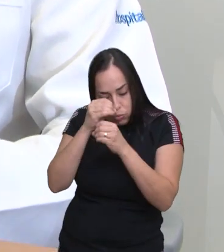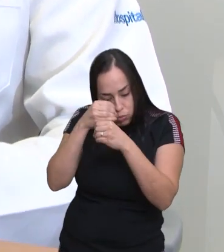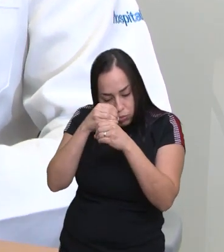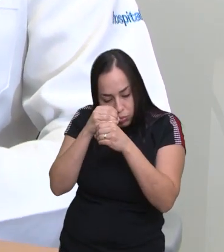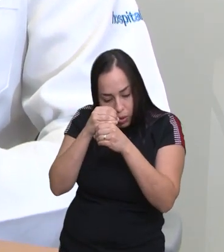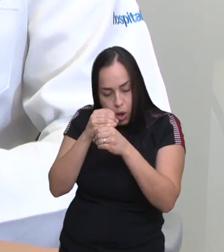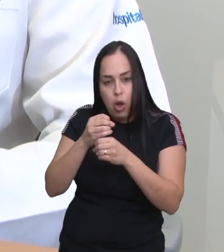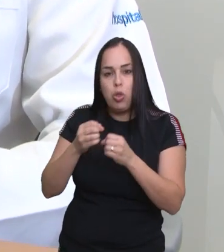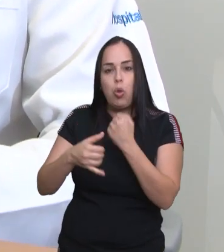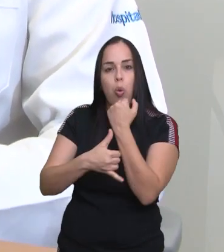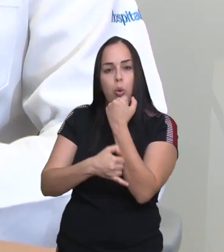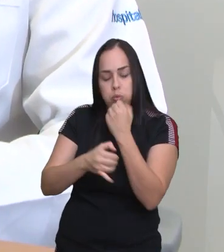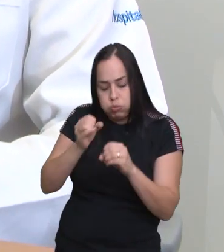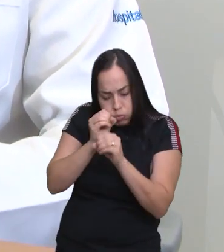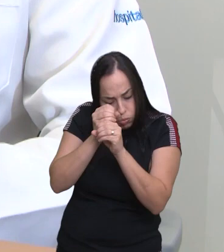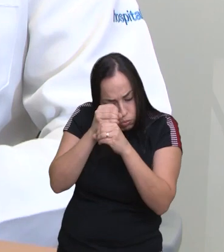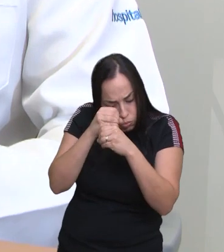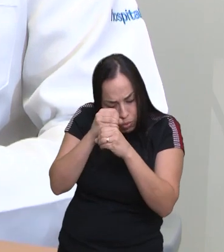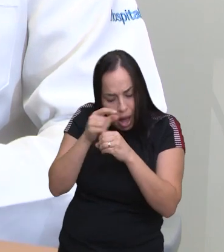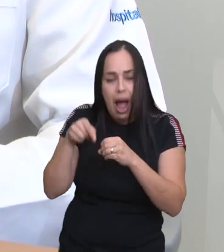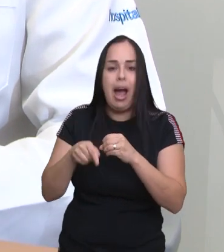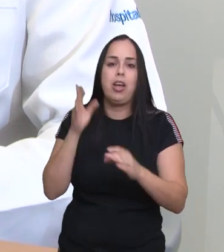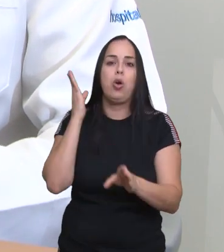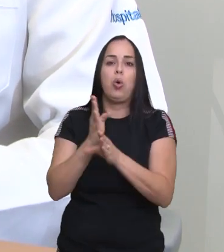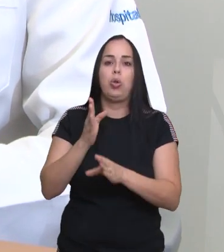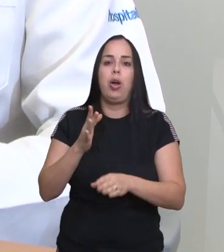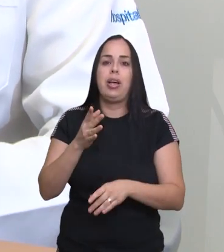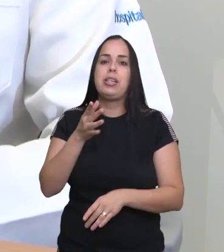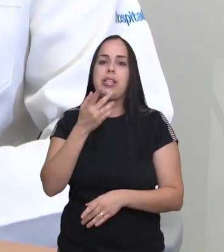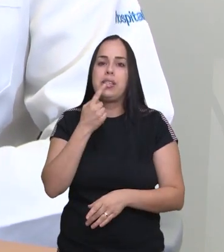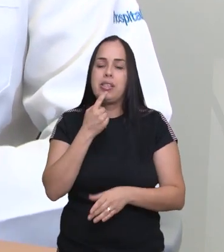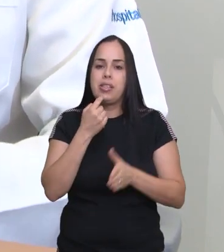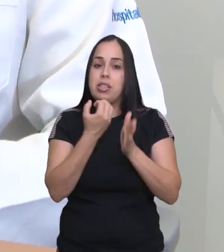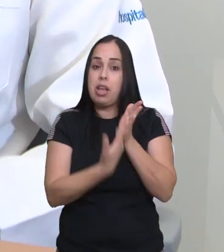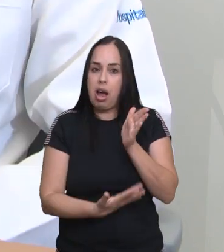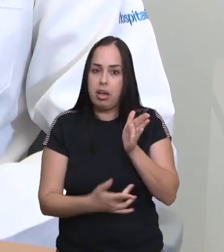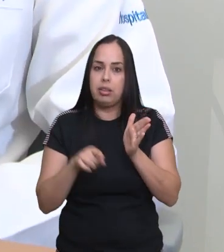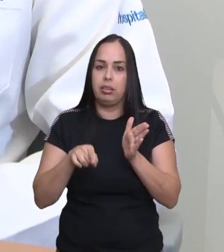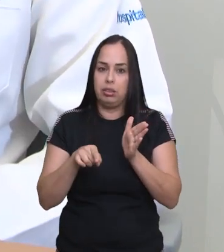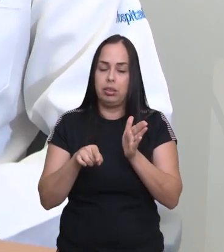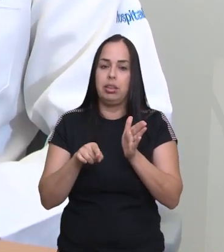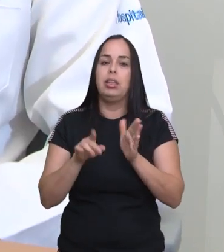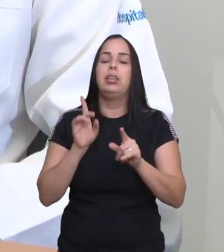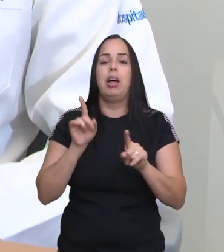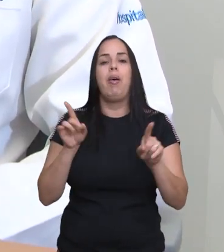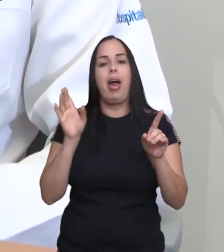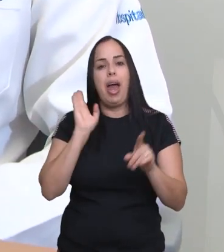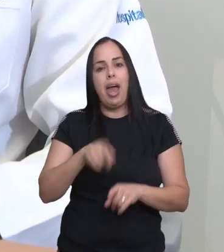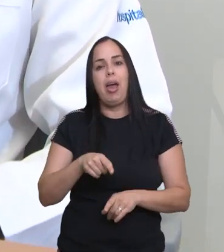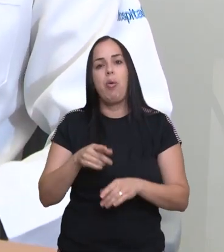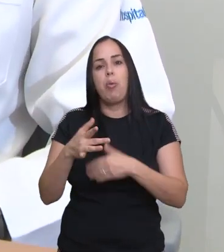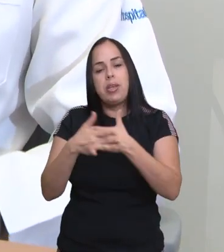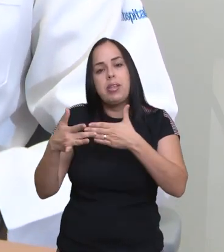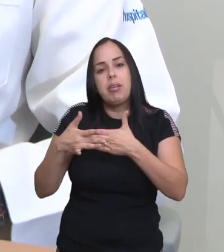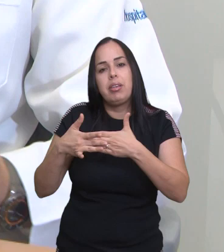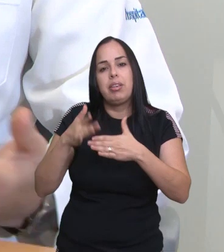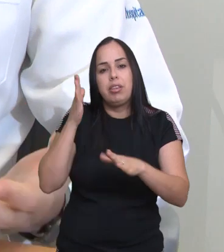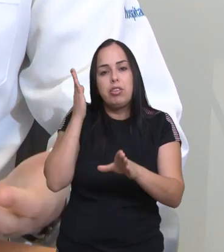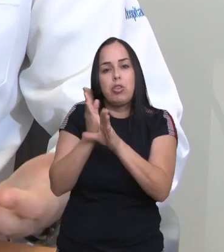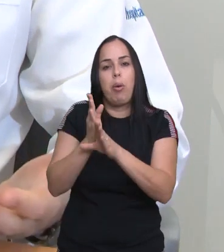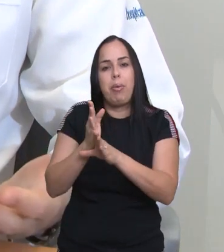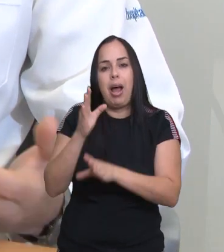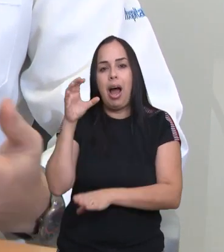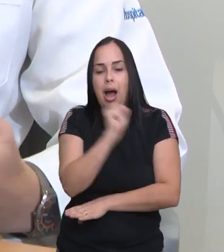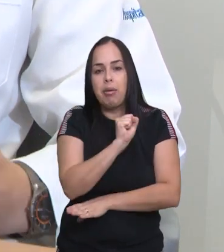ou a retossigmoidoscopia, que são exames mais simples, que também têm o poder de fazer um diagnóstico precoce. As